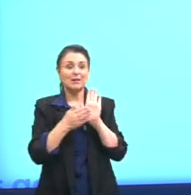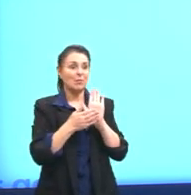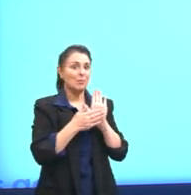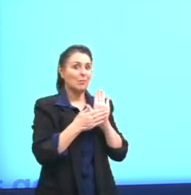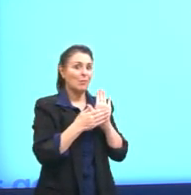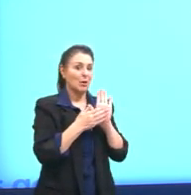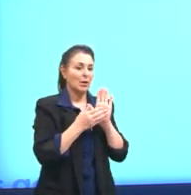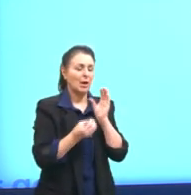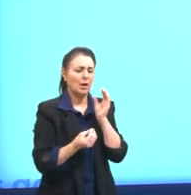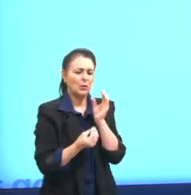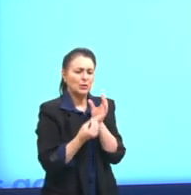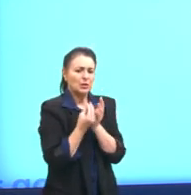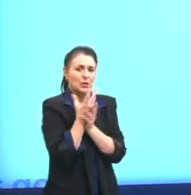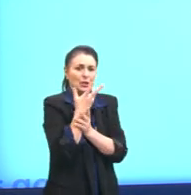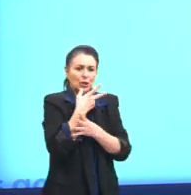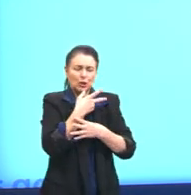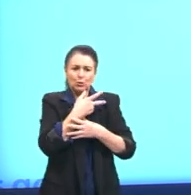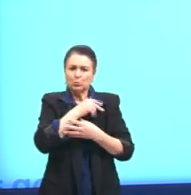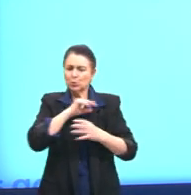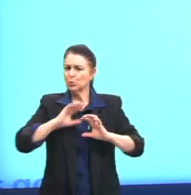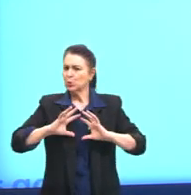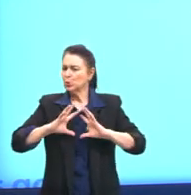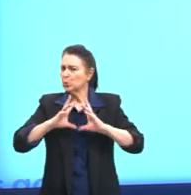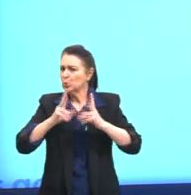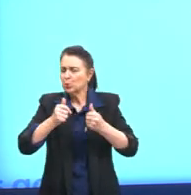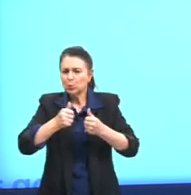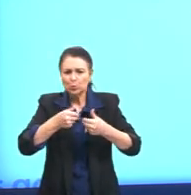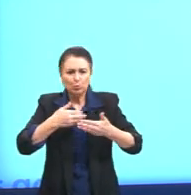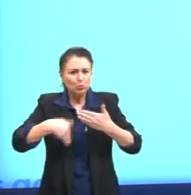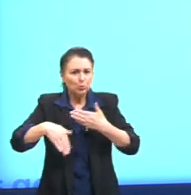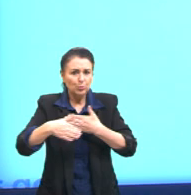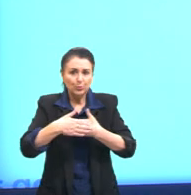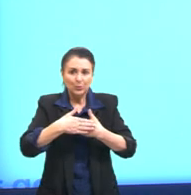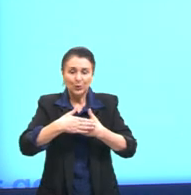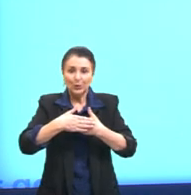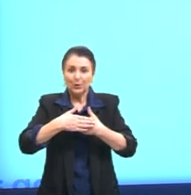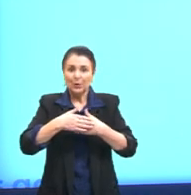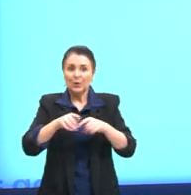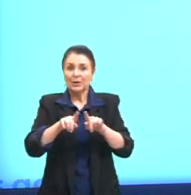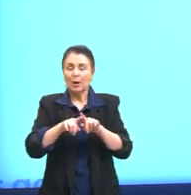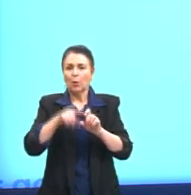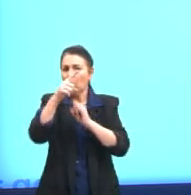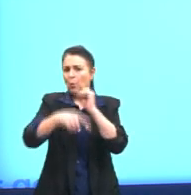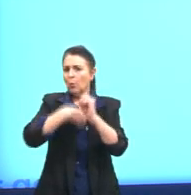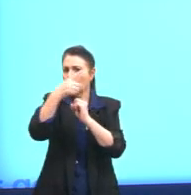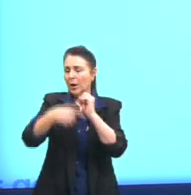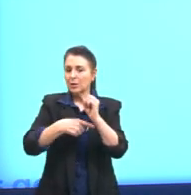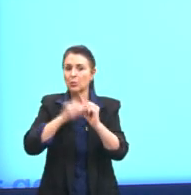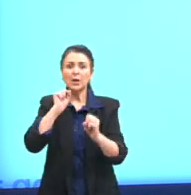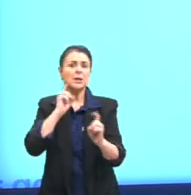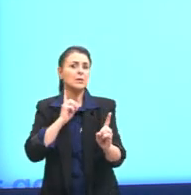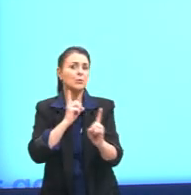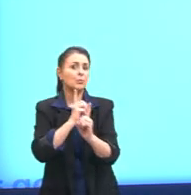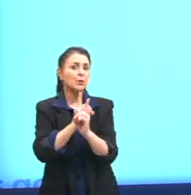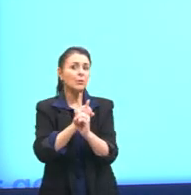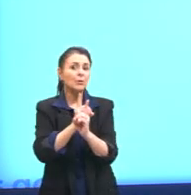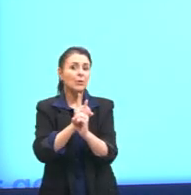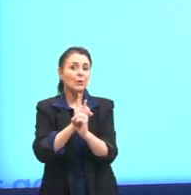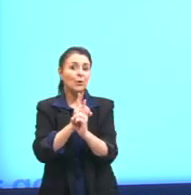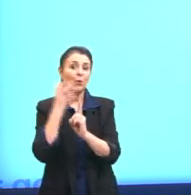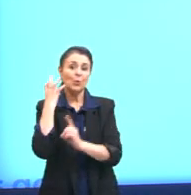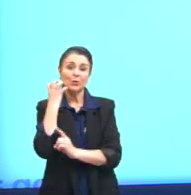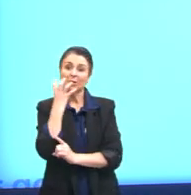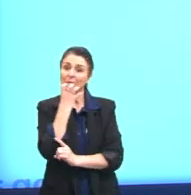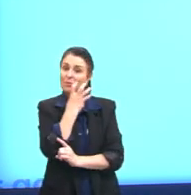a origem de tudo o elemento que nós usamos até hoje o átomo descoberto Arão 460 pelo Demócrito veja que esse camarada